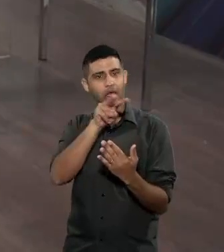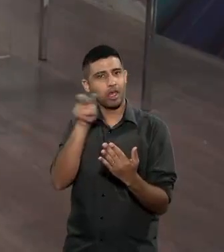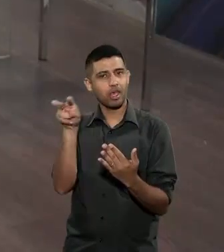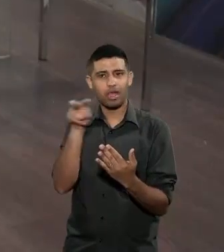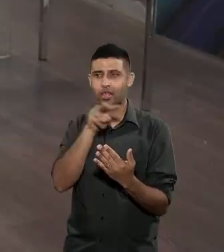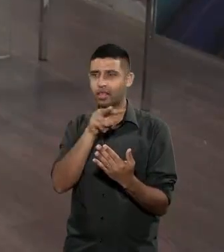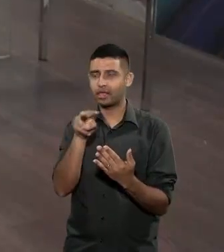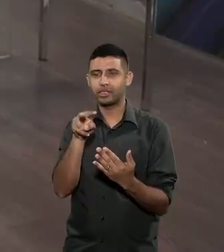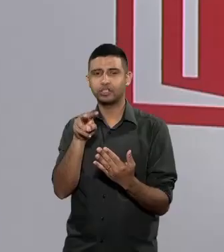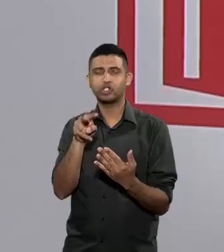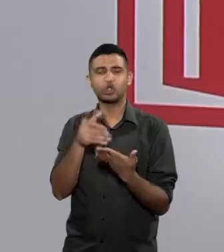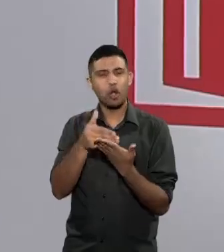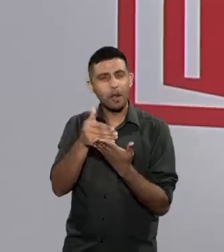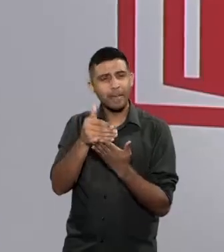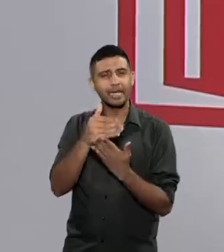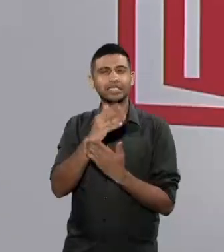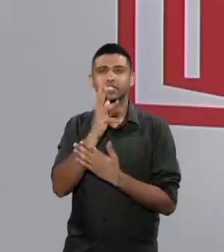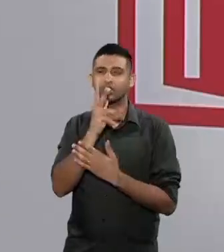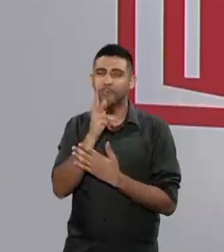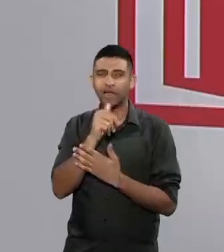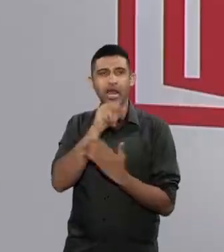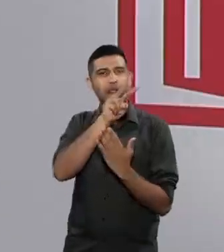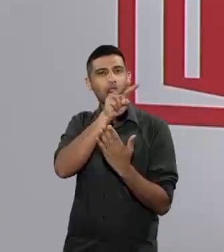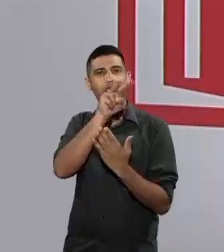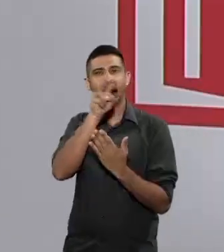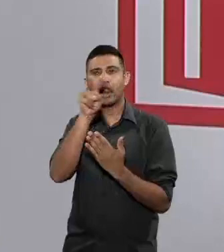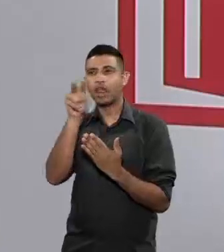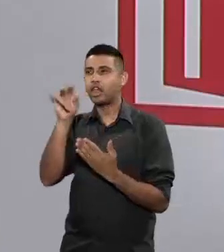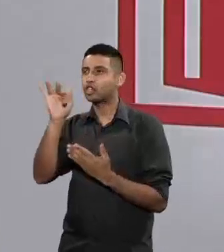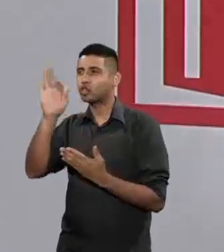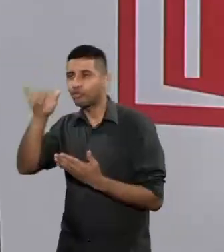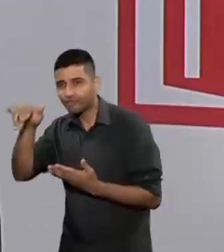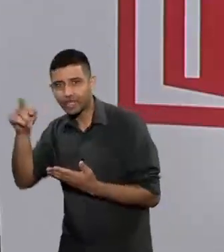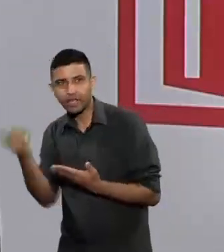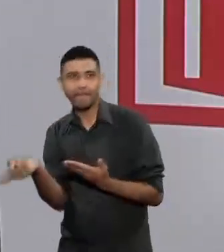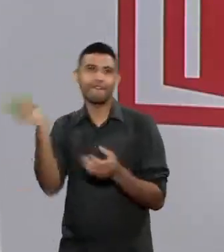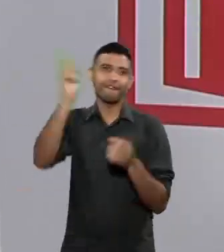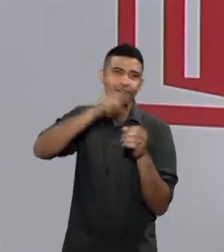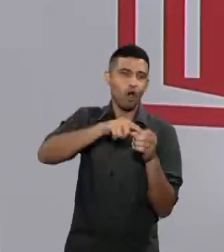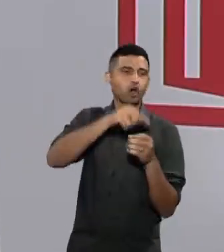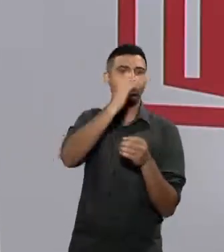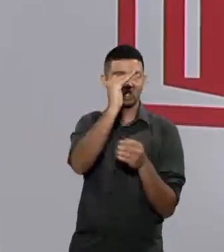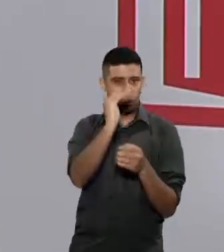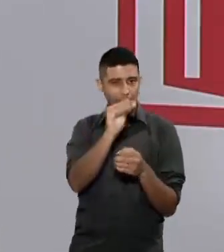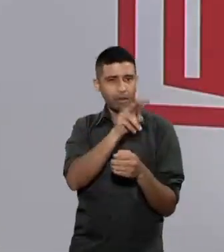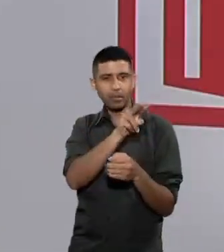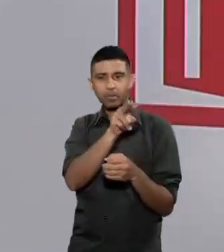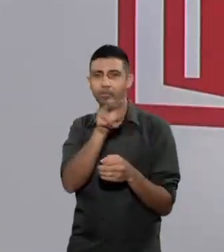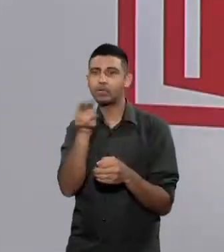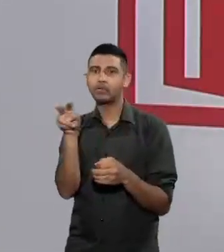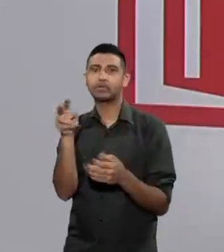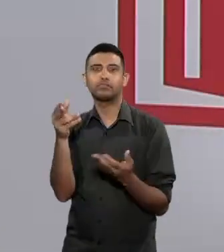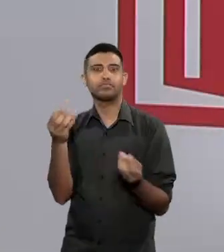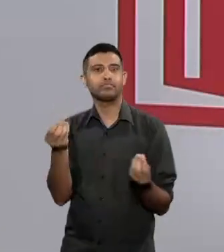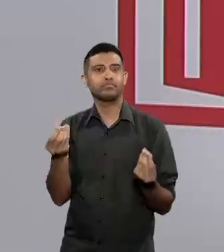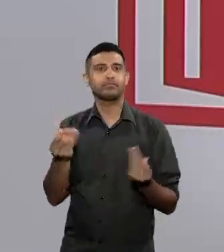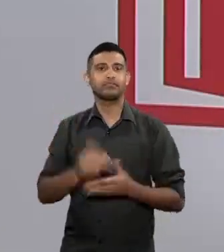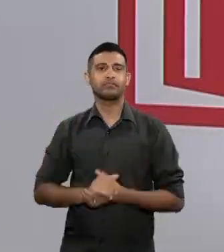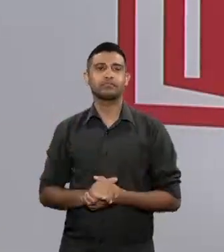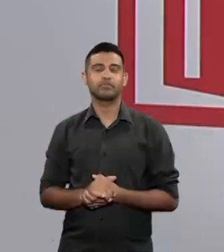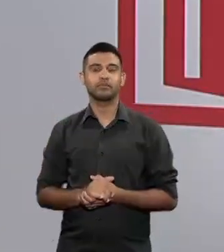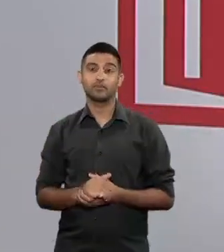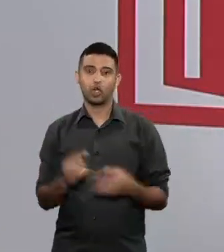nós começamos a ler, nós vamos lendo devagar, chega no final da linha, nós temos que ir para voltar e ir para o próximo. Como a questão